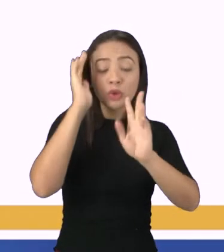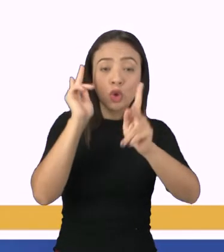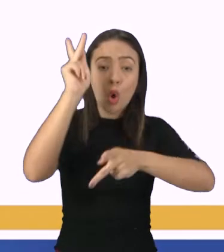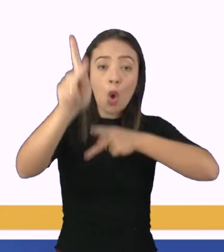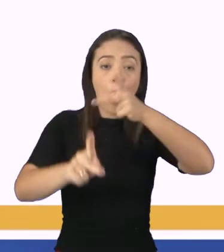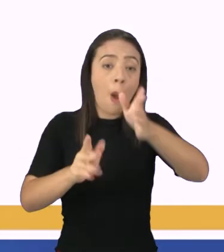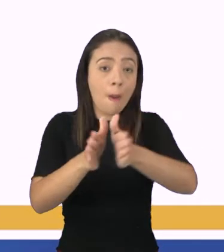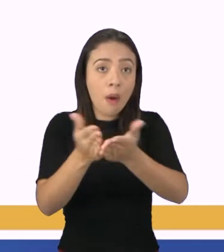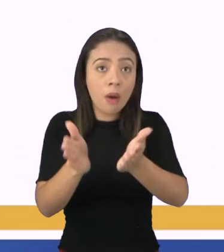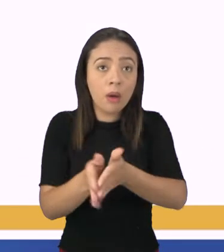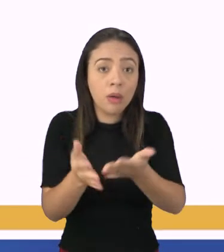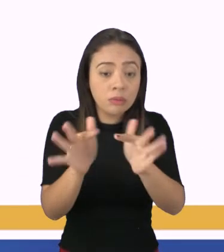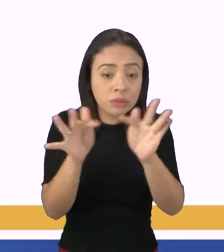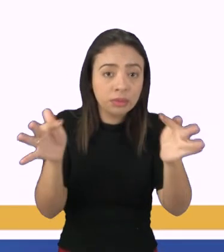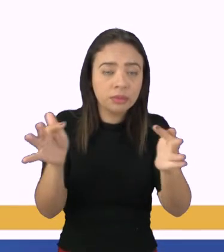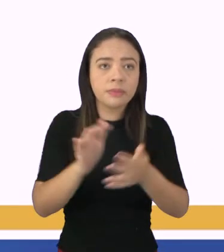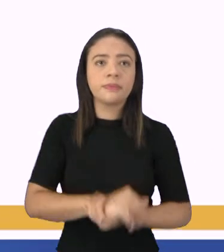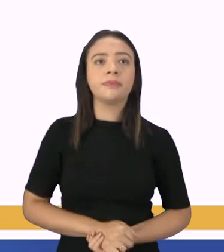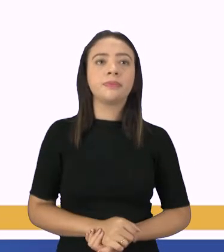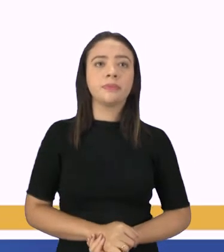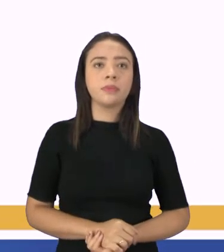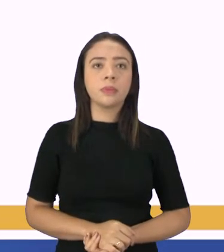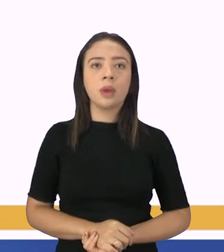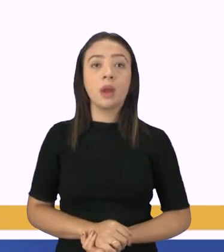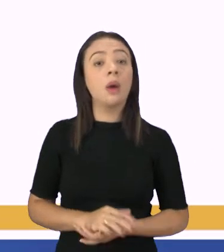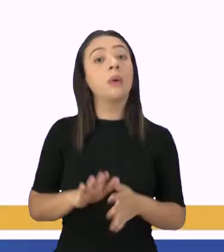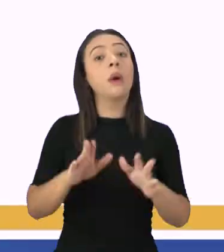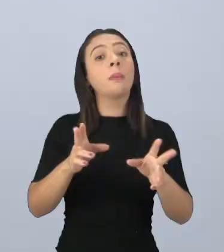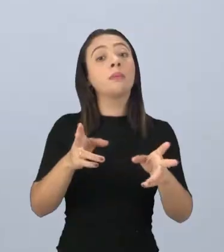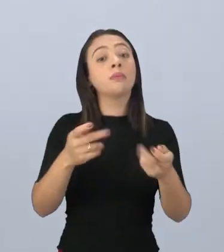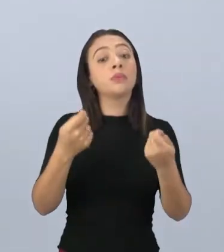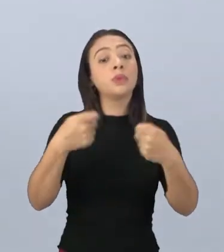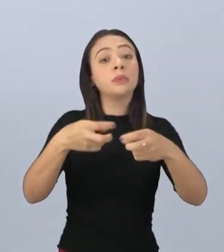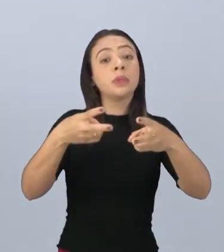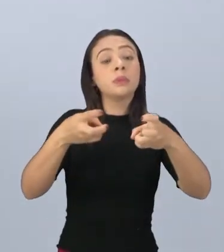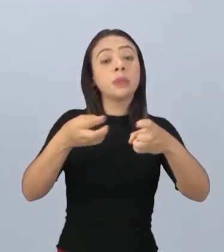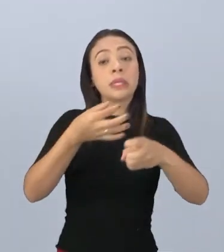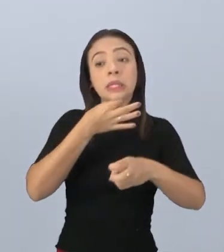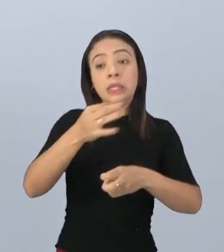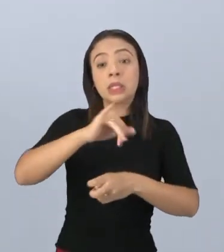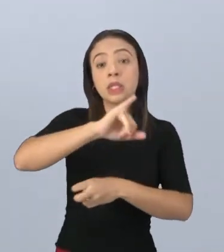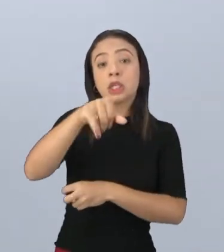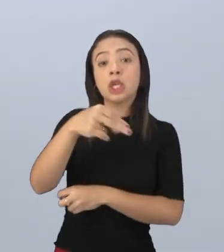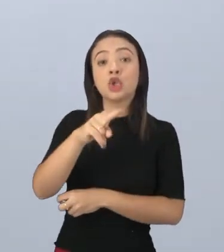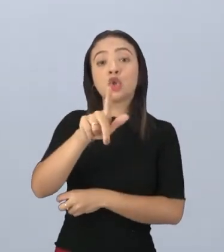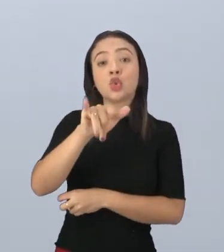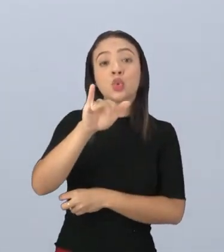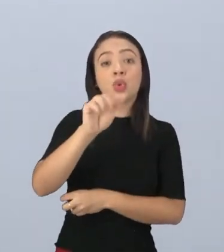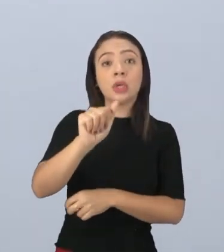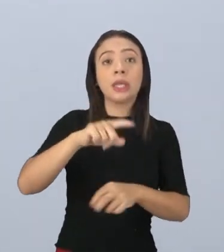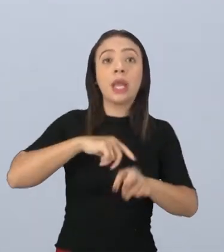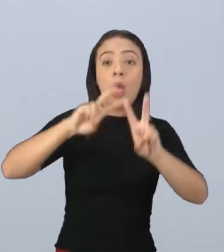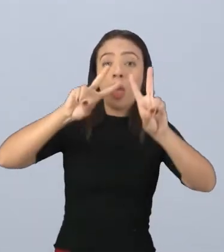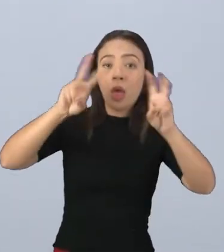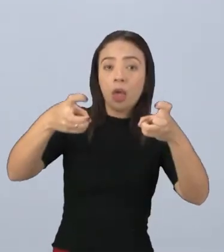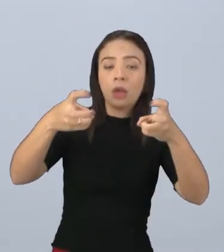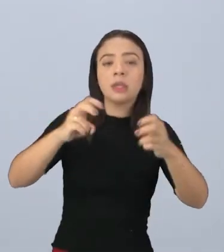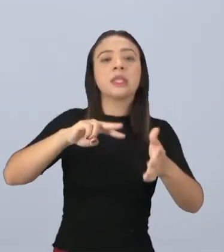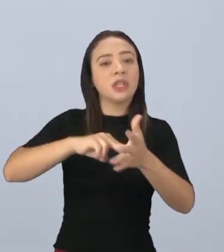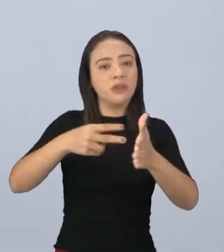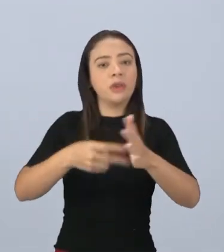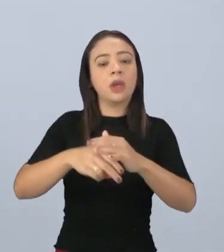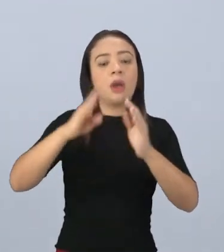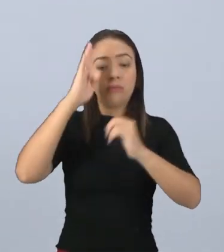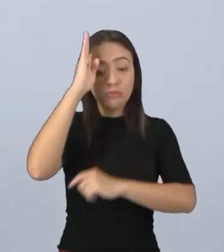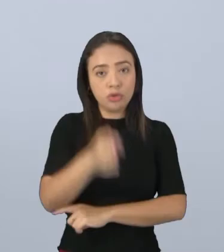vulnerável, diz Júlia. Estamos percebendo que o discurso da Júlia vem por meio de aspas, marcando aí o discurso